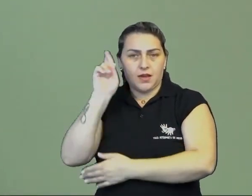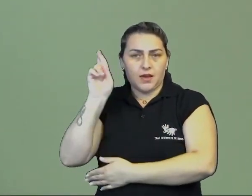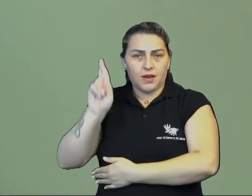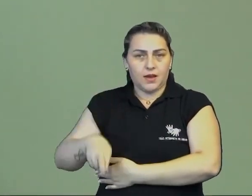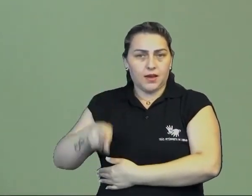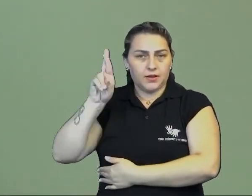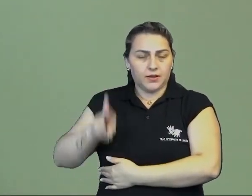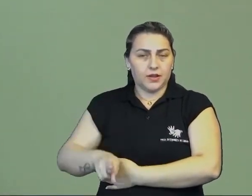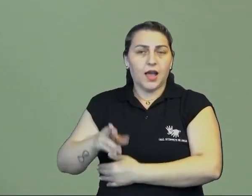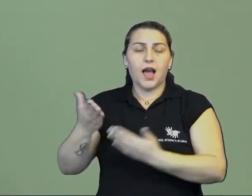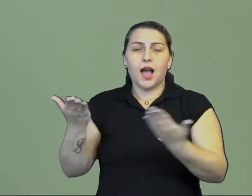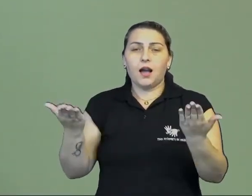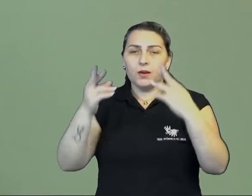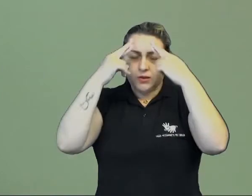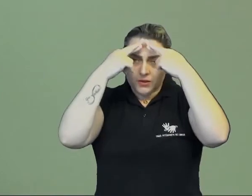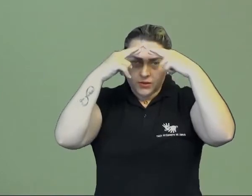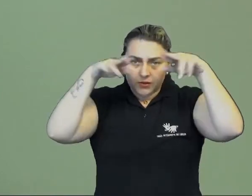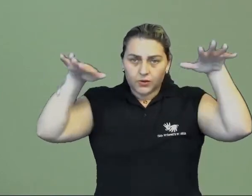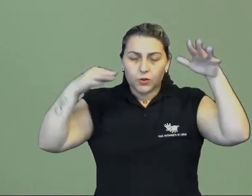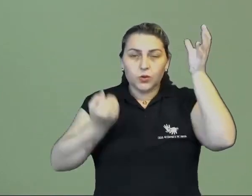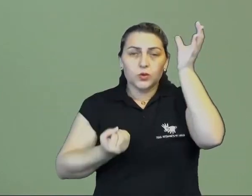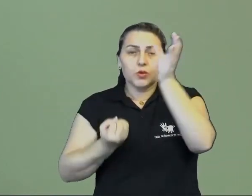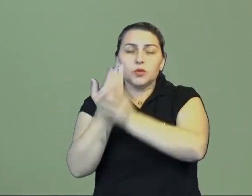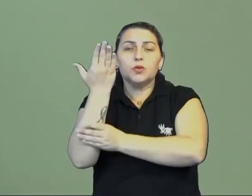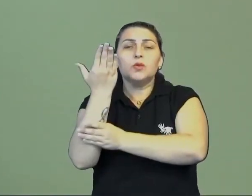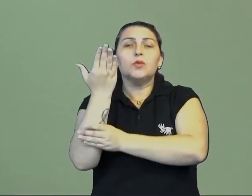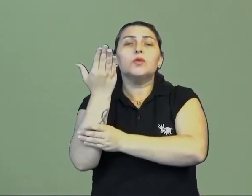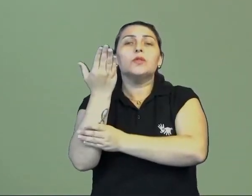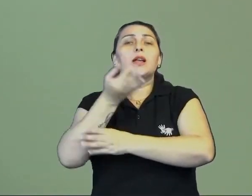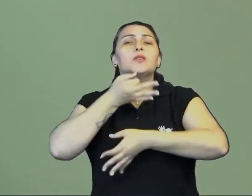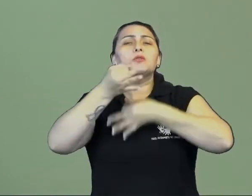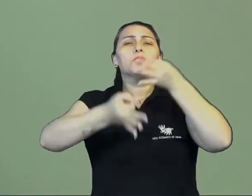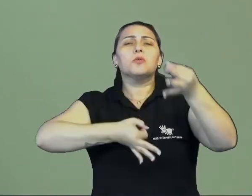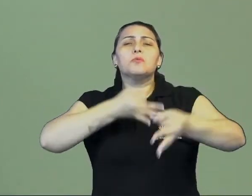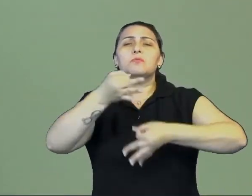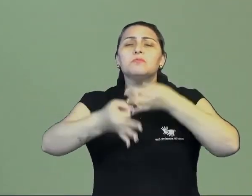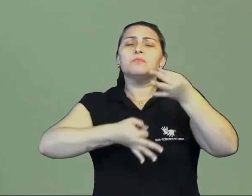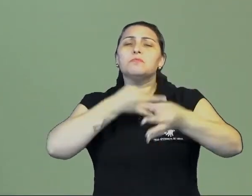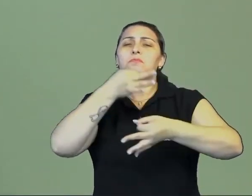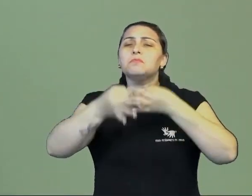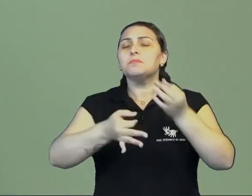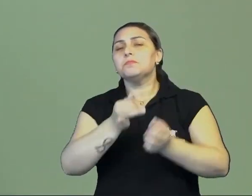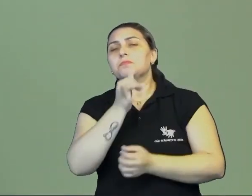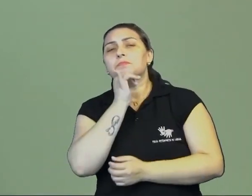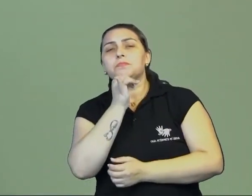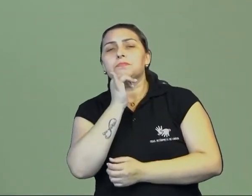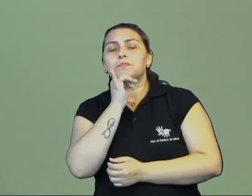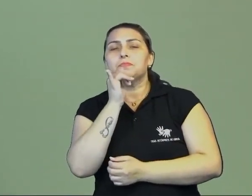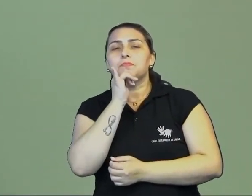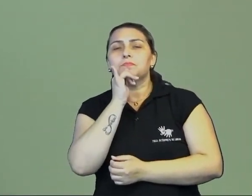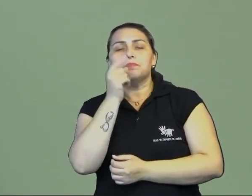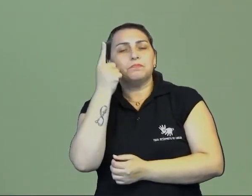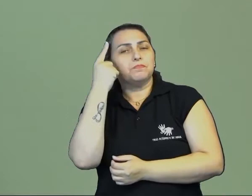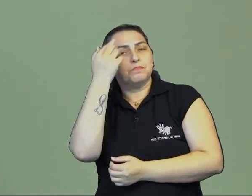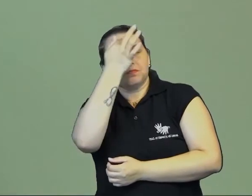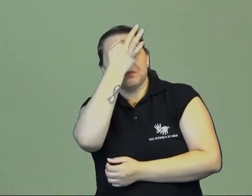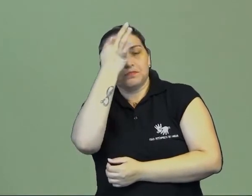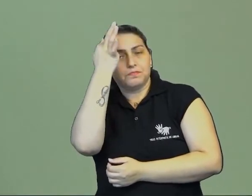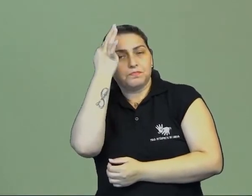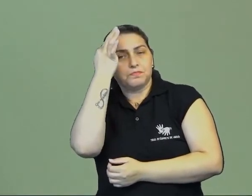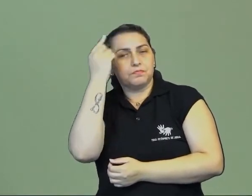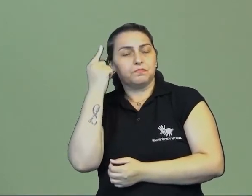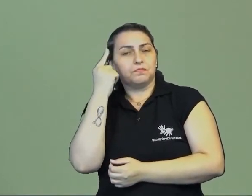Agora o Renascimento nasce a partir das críticas, por exemplo, de pensadores